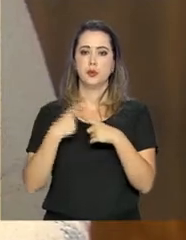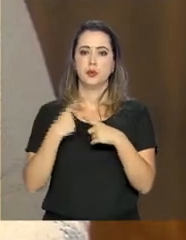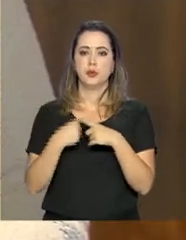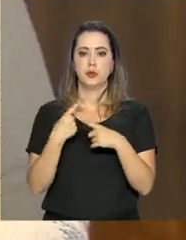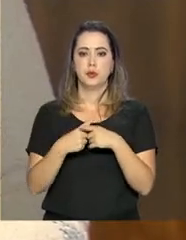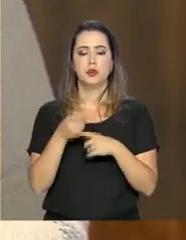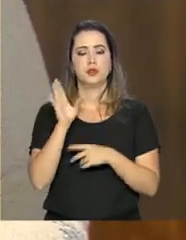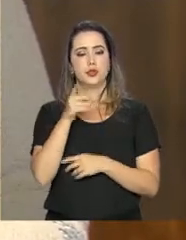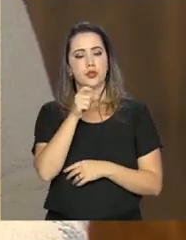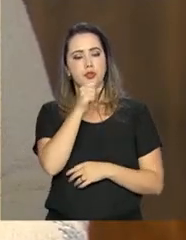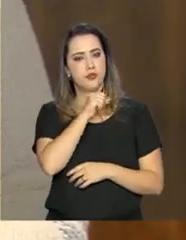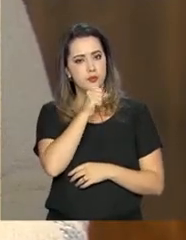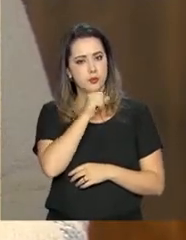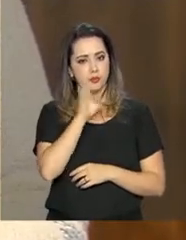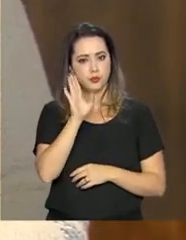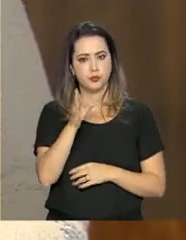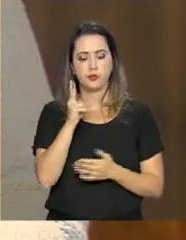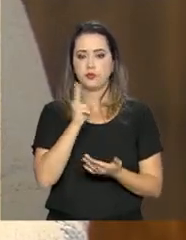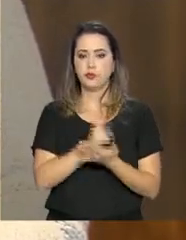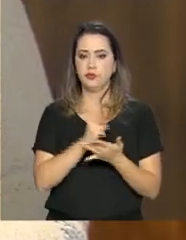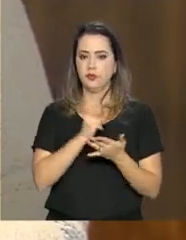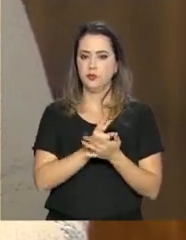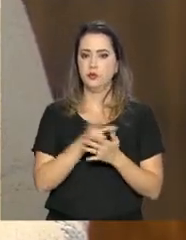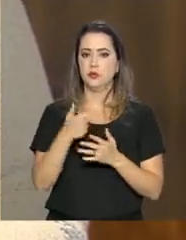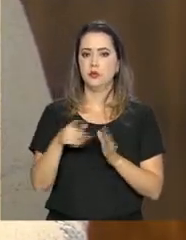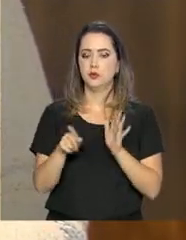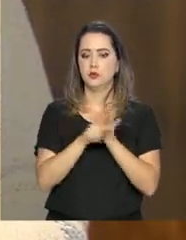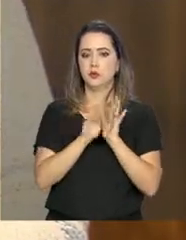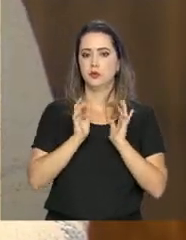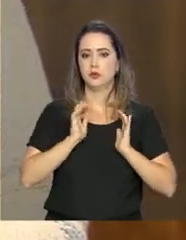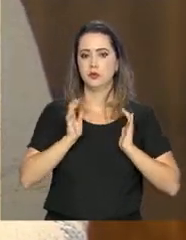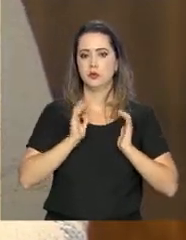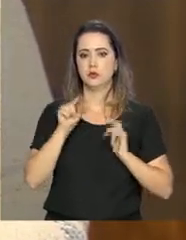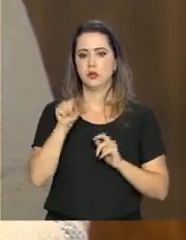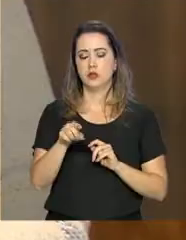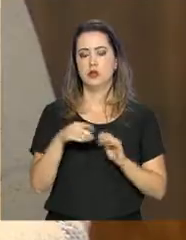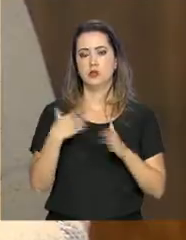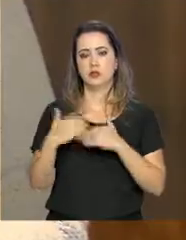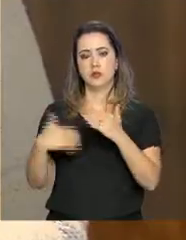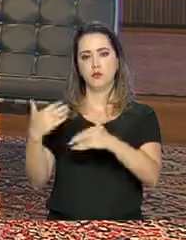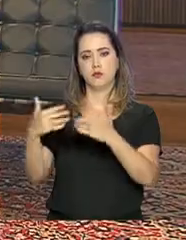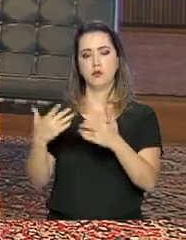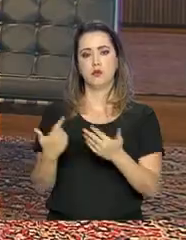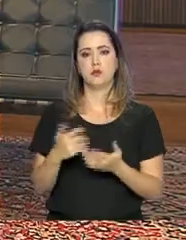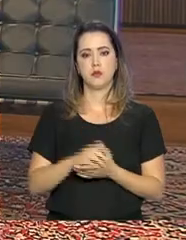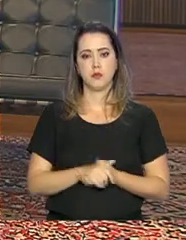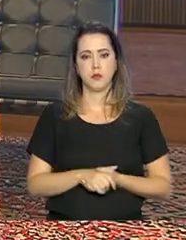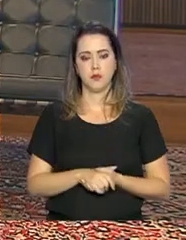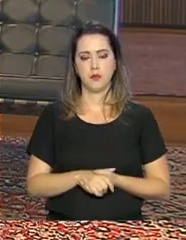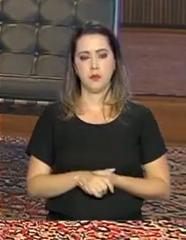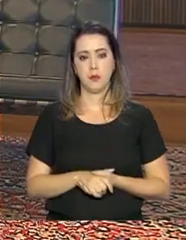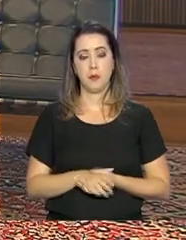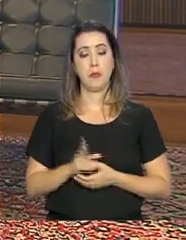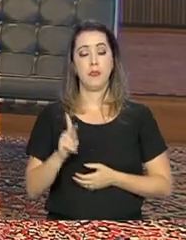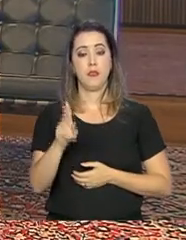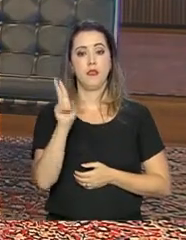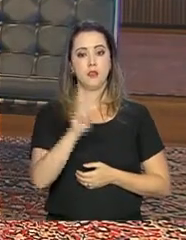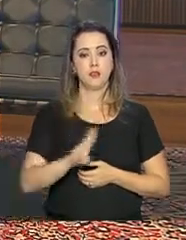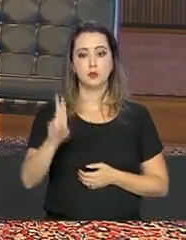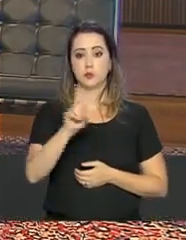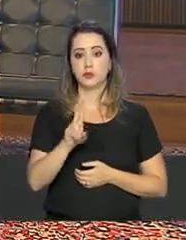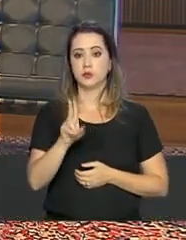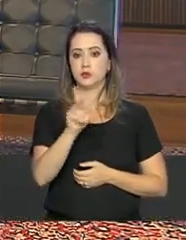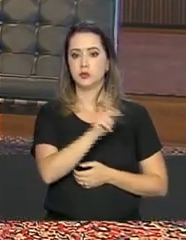mesmo do tempo enfim embora estejam tombada não sejam manuseados existe esse desgaste da biblioteca sempre foi usada pelos